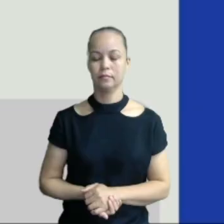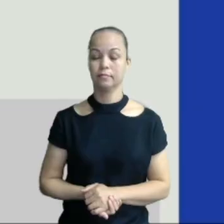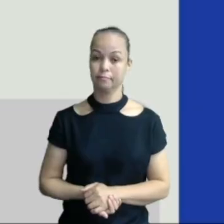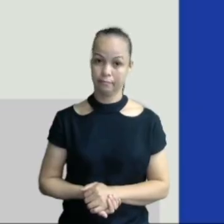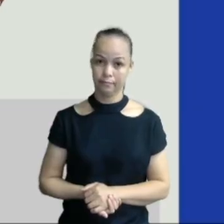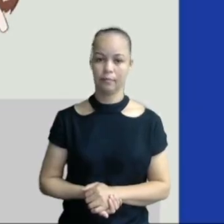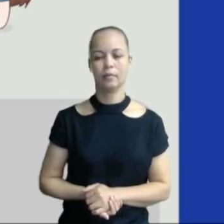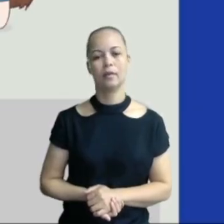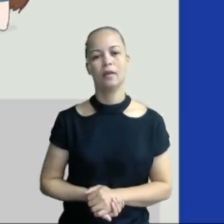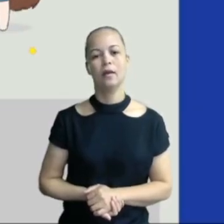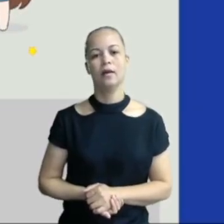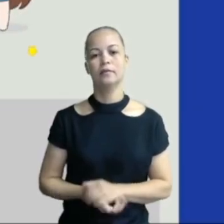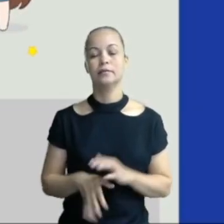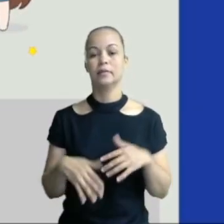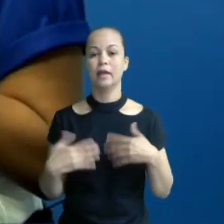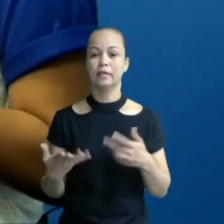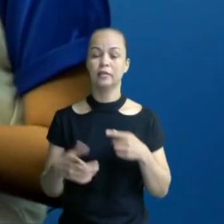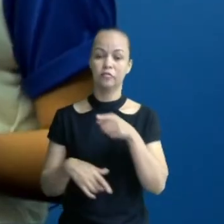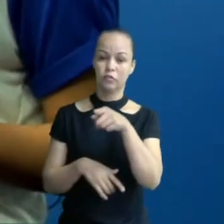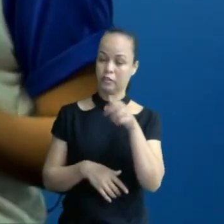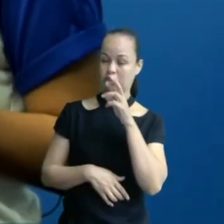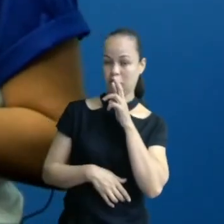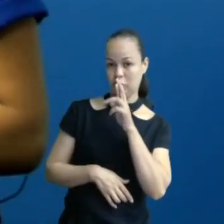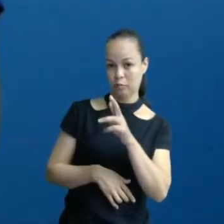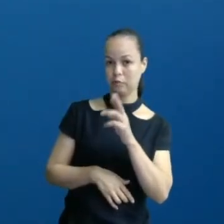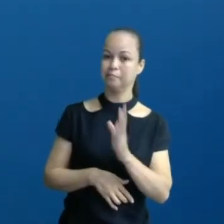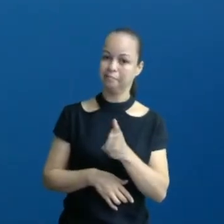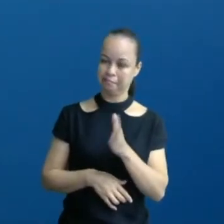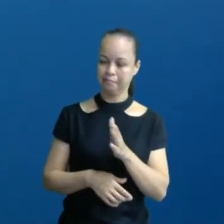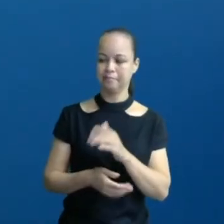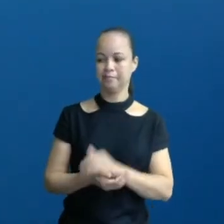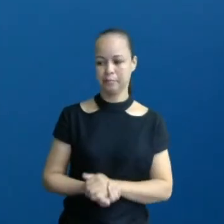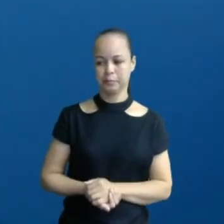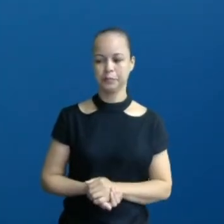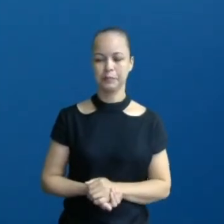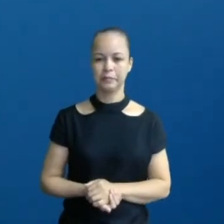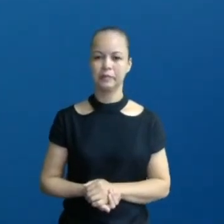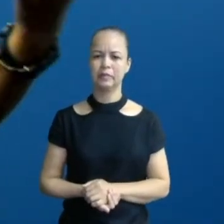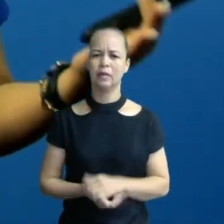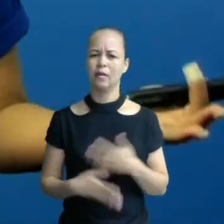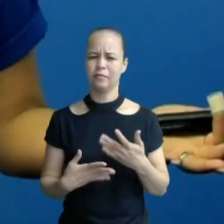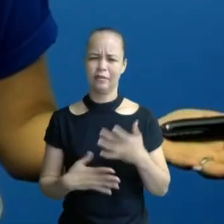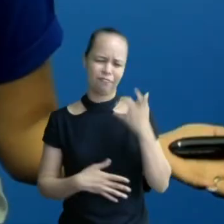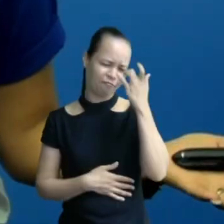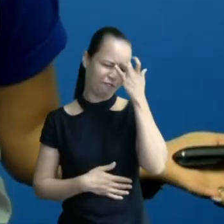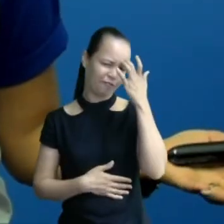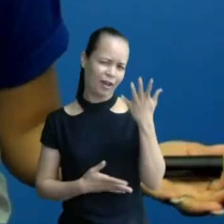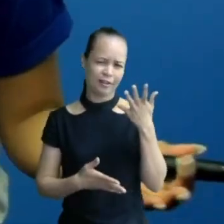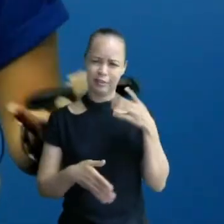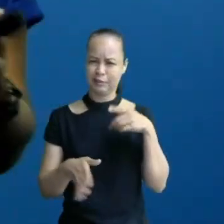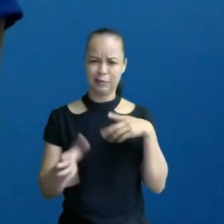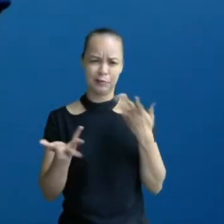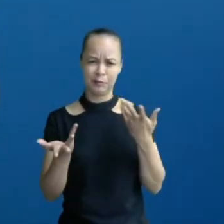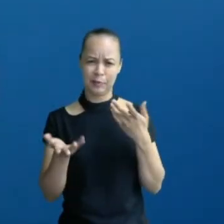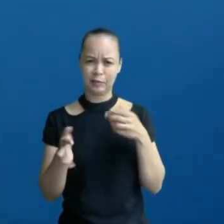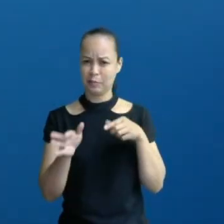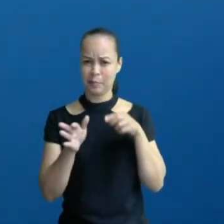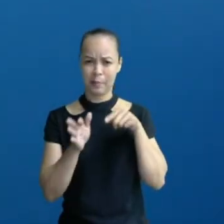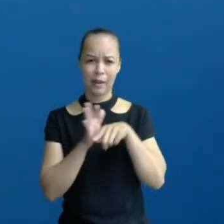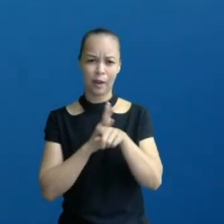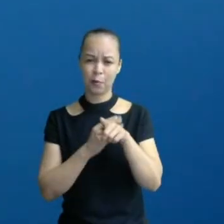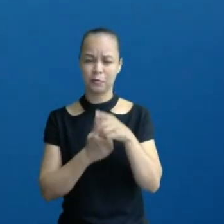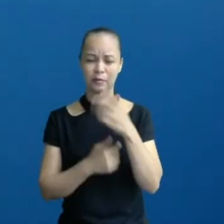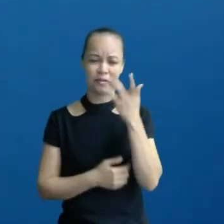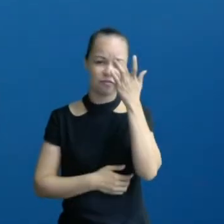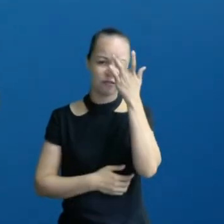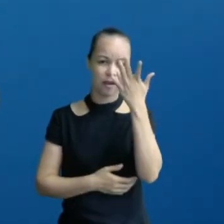Bem, daí, agora que depois você respondeu tudinho, né? Fez lá, é muito fácil essas perguntas, muito fácil, tá